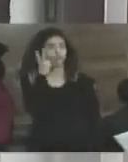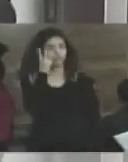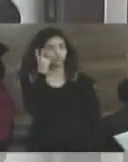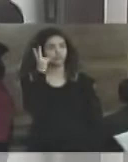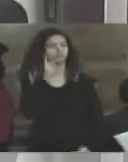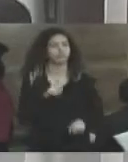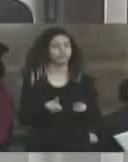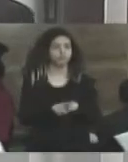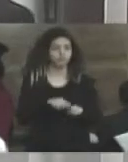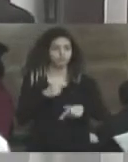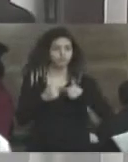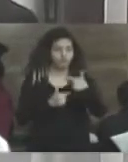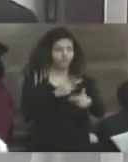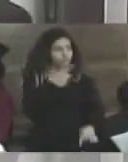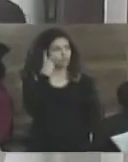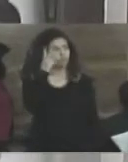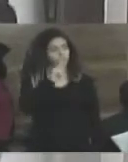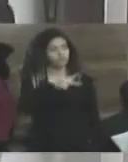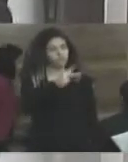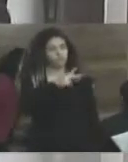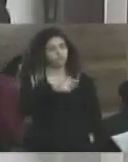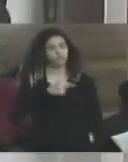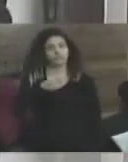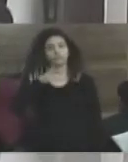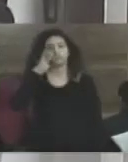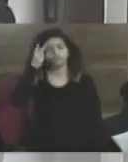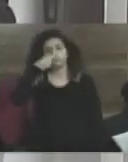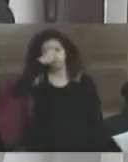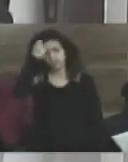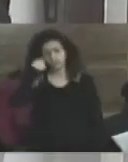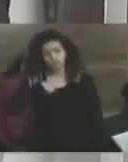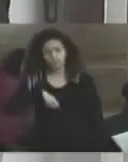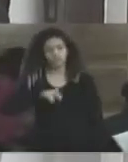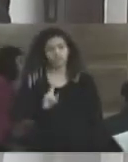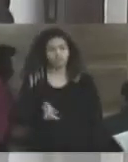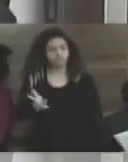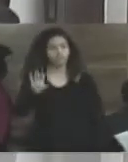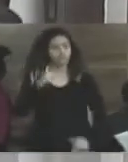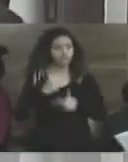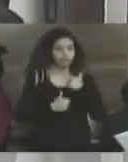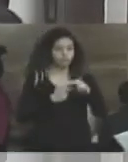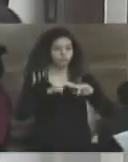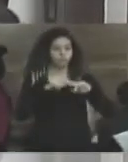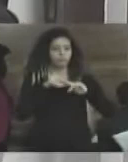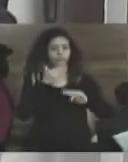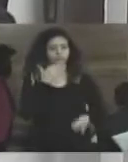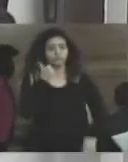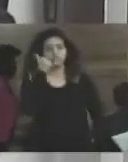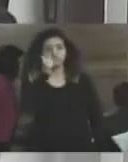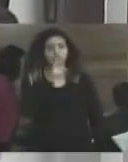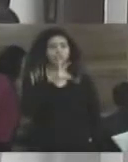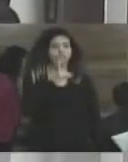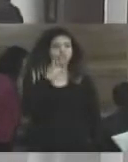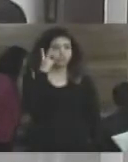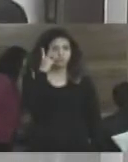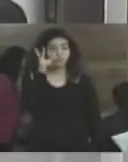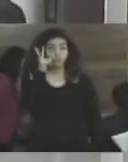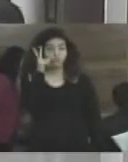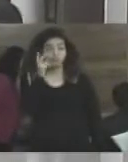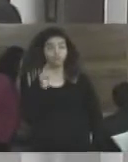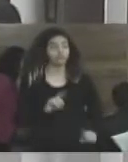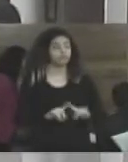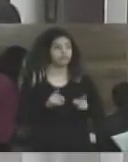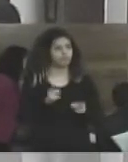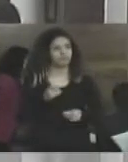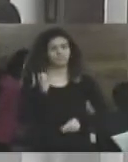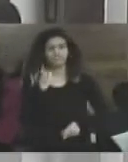isso a vida toda, o ex-vereador Chapinha, né, sempre brigando pelaquela melhoria da água, a vereadora Luciana também já falou, mas